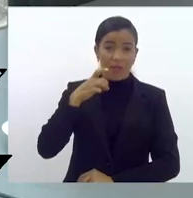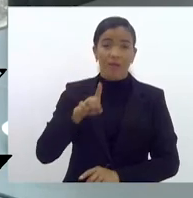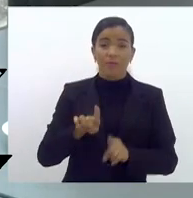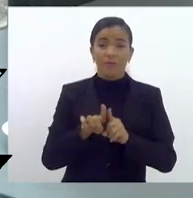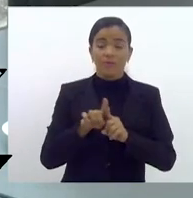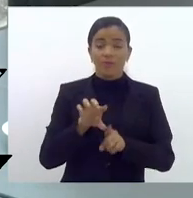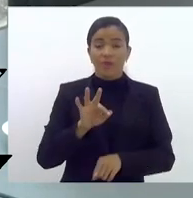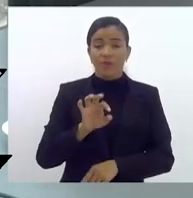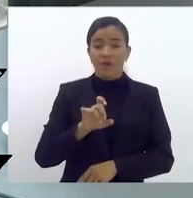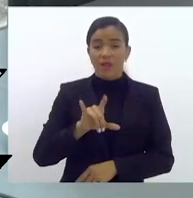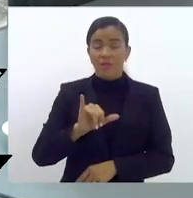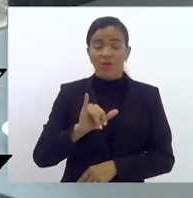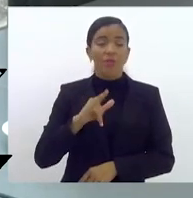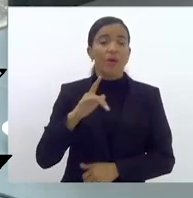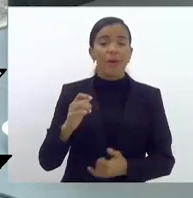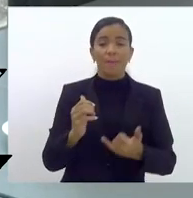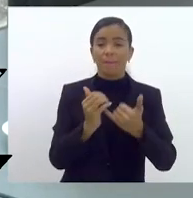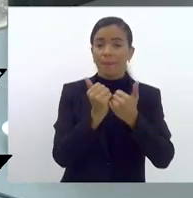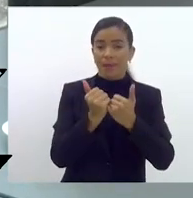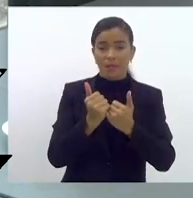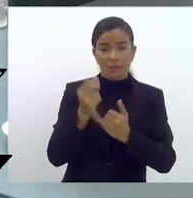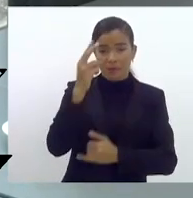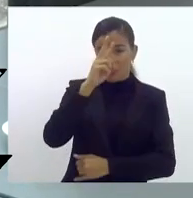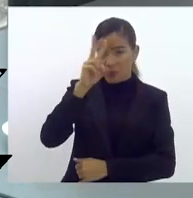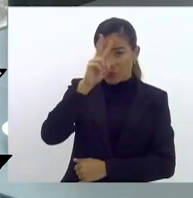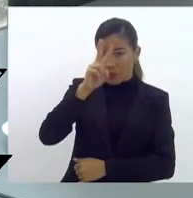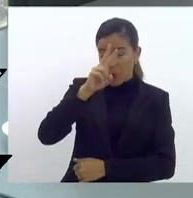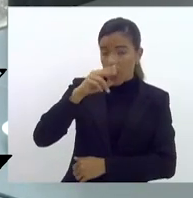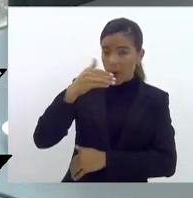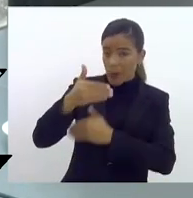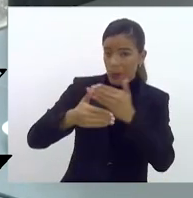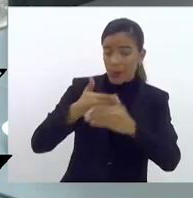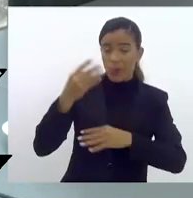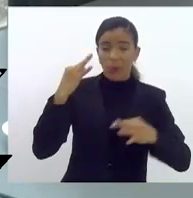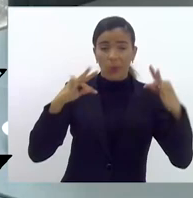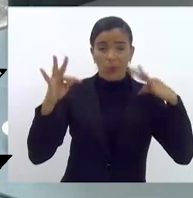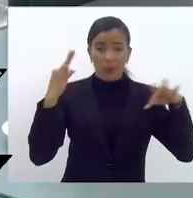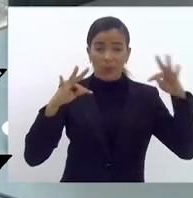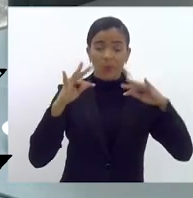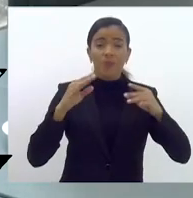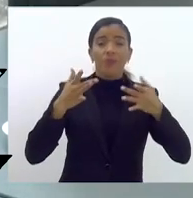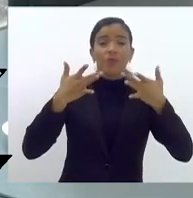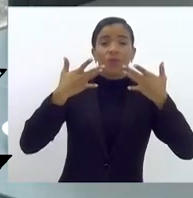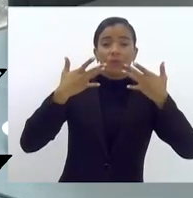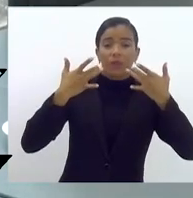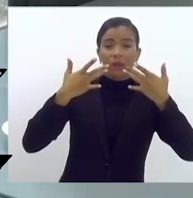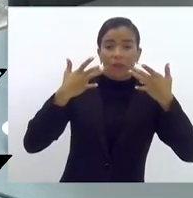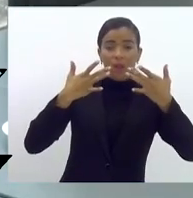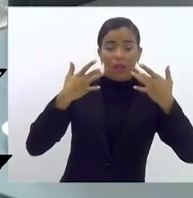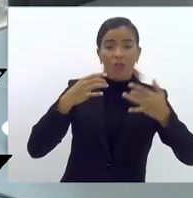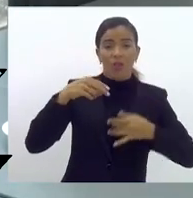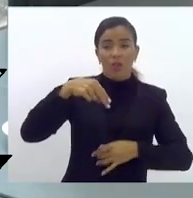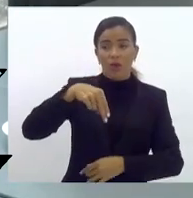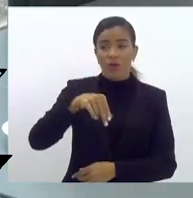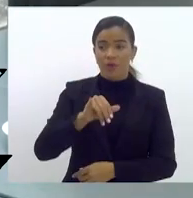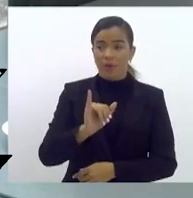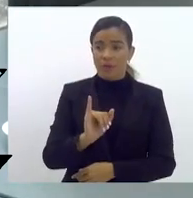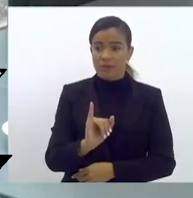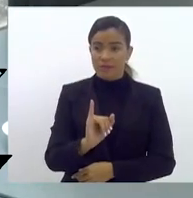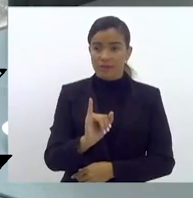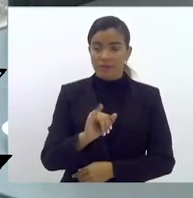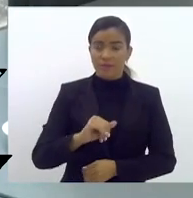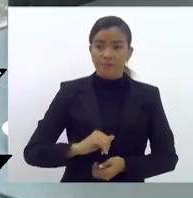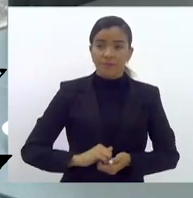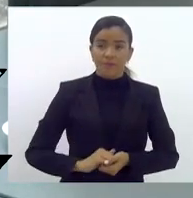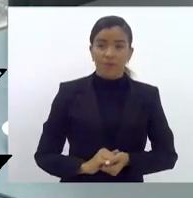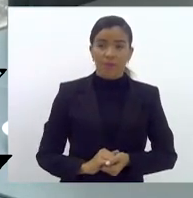que declara Patrimônio Histórico cultural e turístico do Estado do Rio de Janeiro o teatro Nova Iguaçu tni